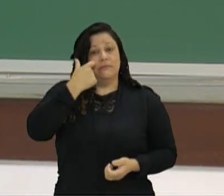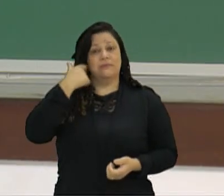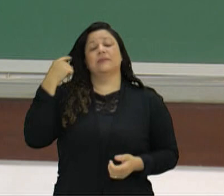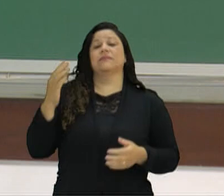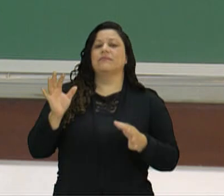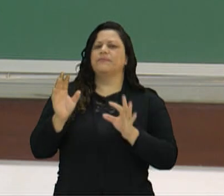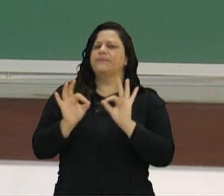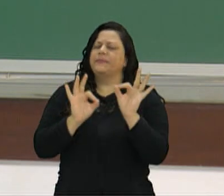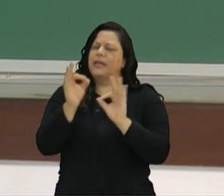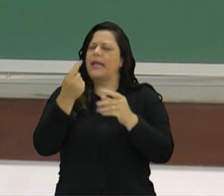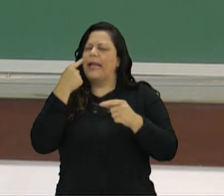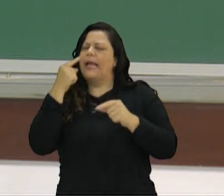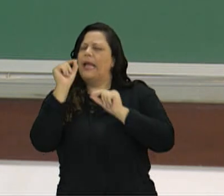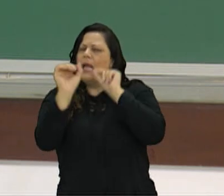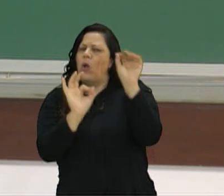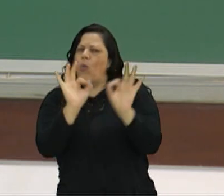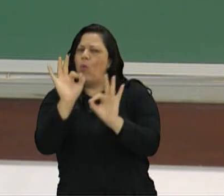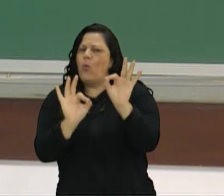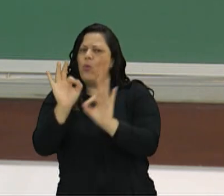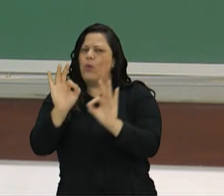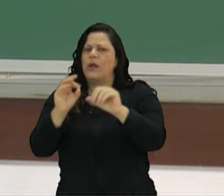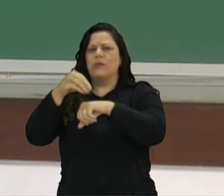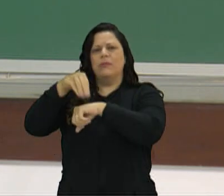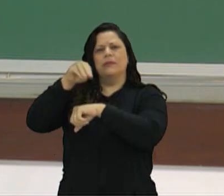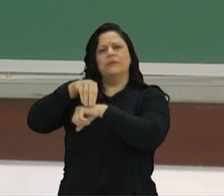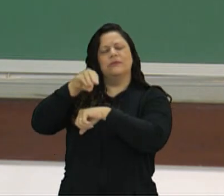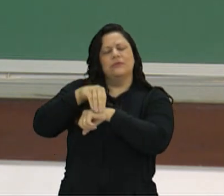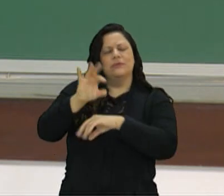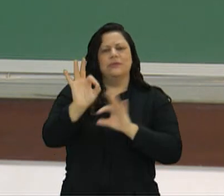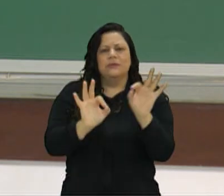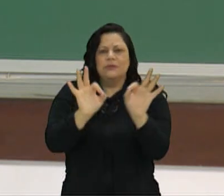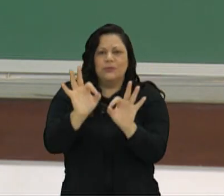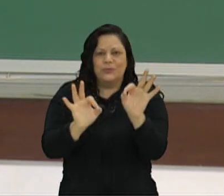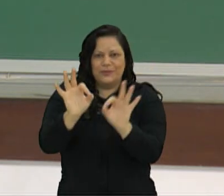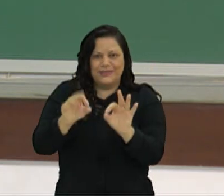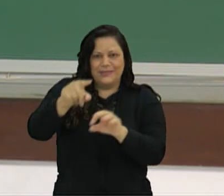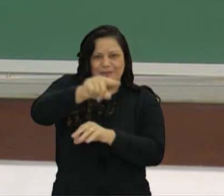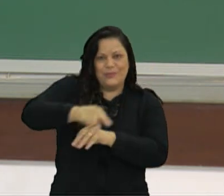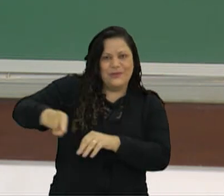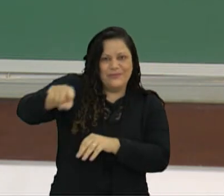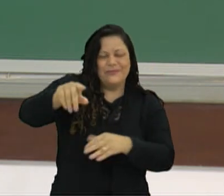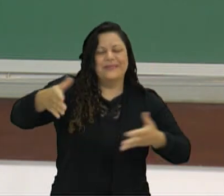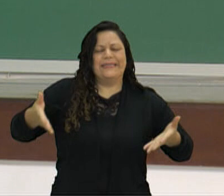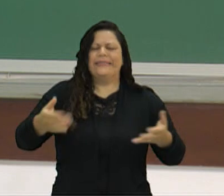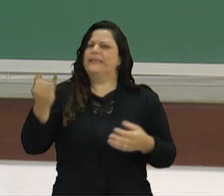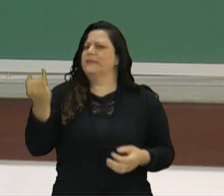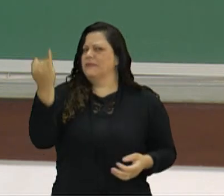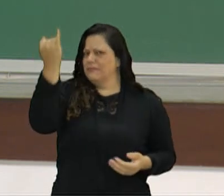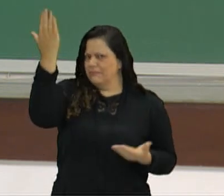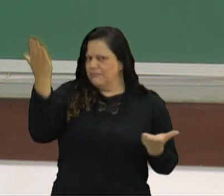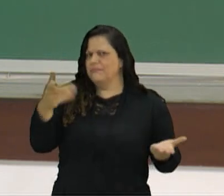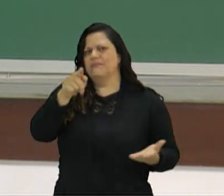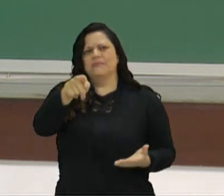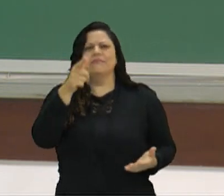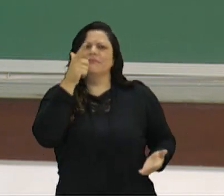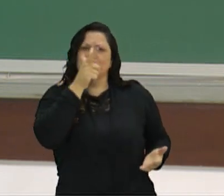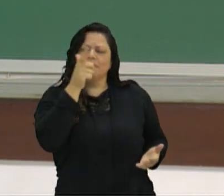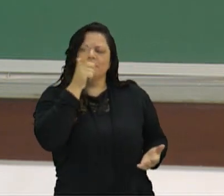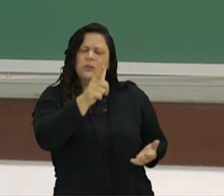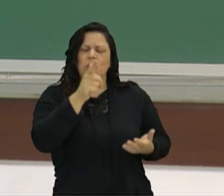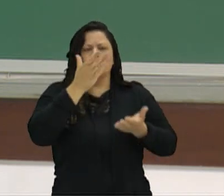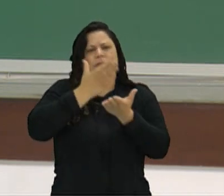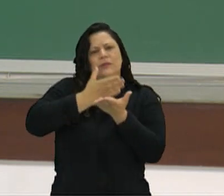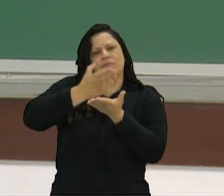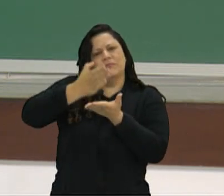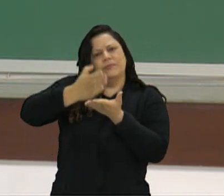quadro com dicas de organização para vocês, tá? Essas dicas são importantes porque você consegue, seguindo cada